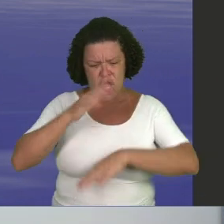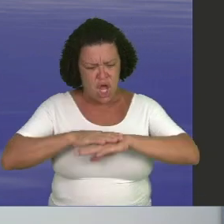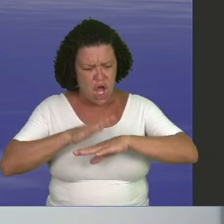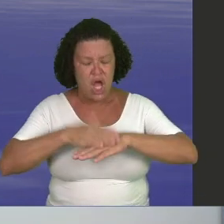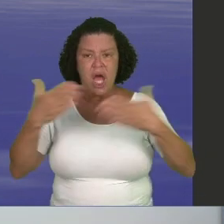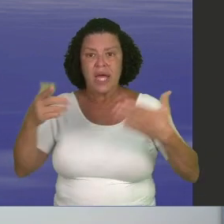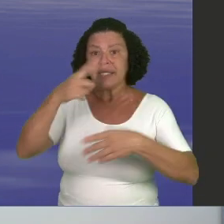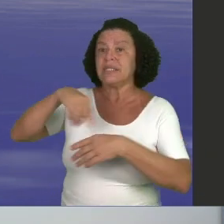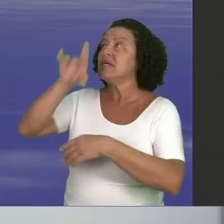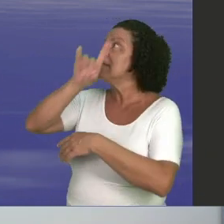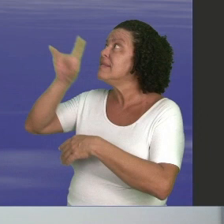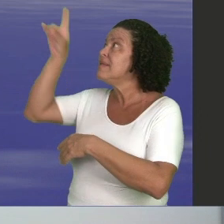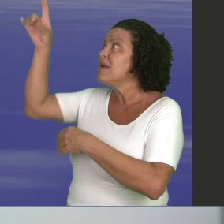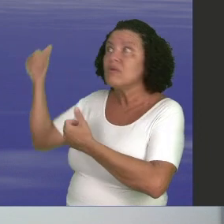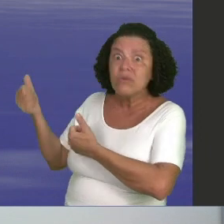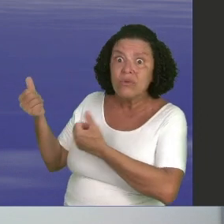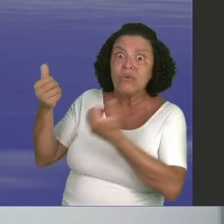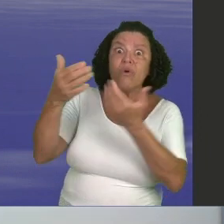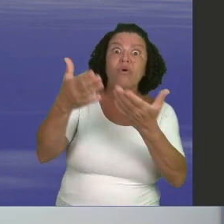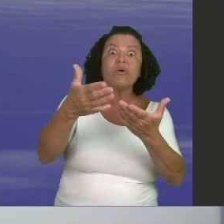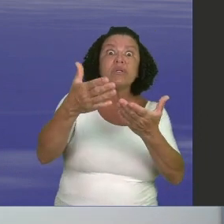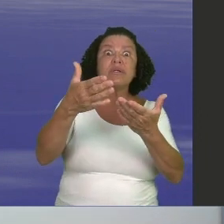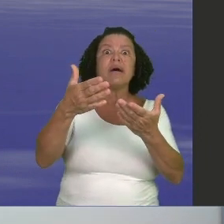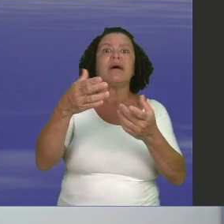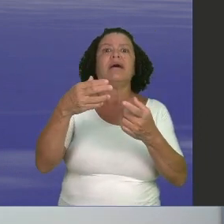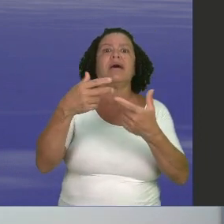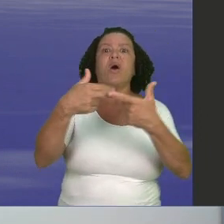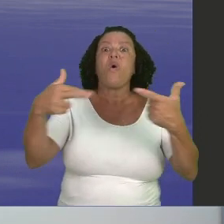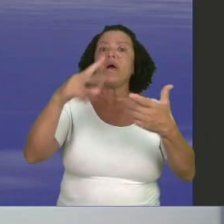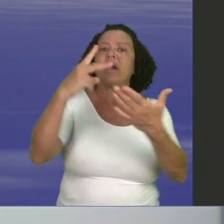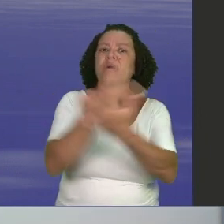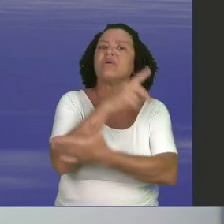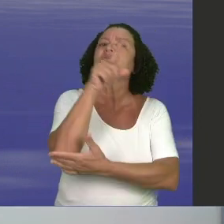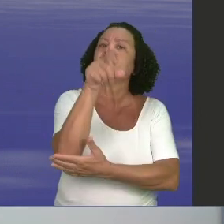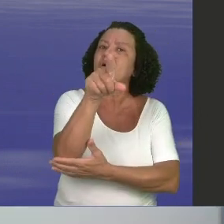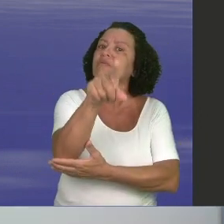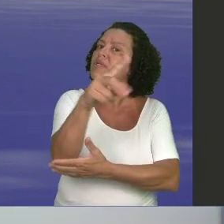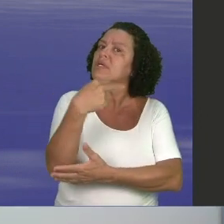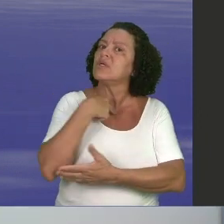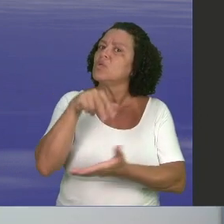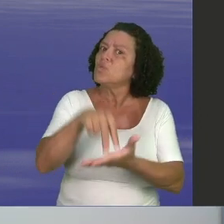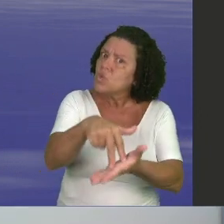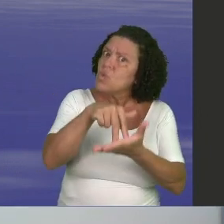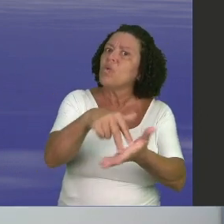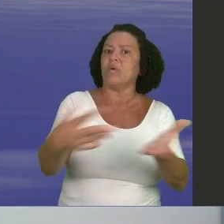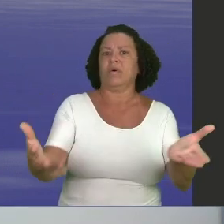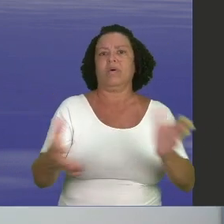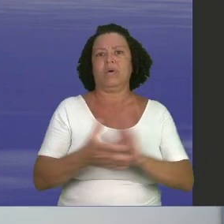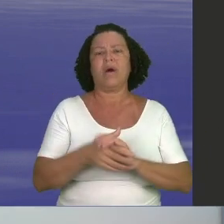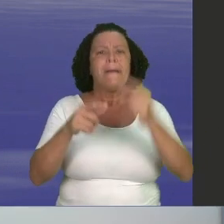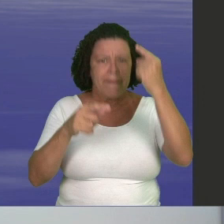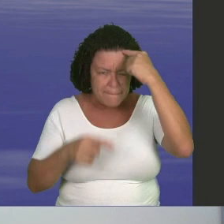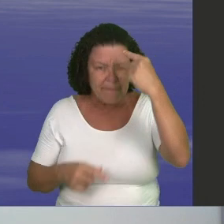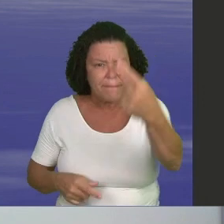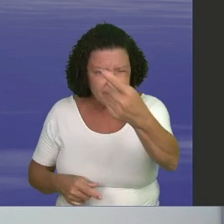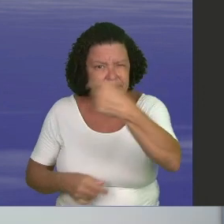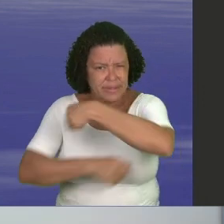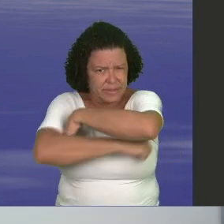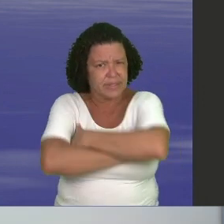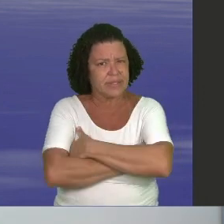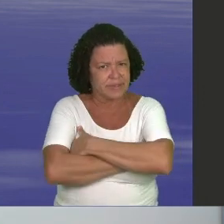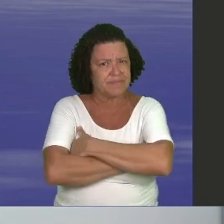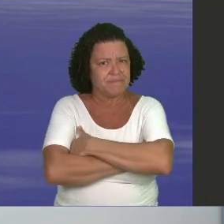Deus não dá uma cruz maior do que você possa carregar. Pense nisso.